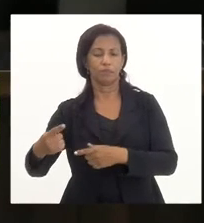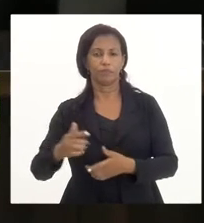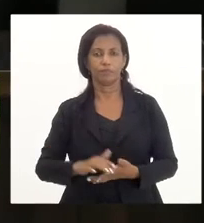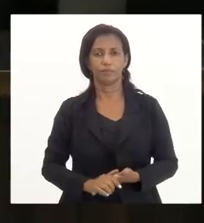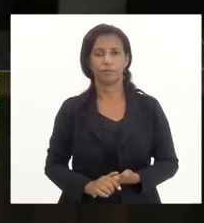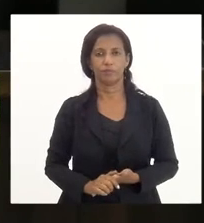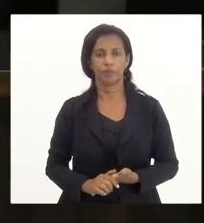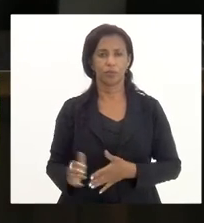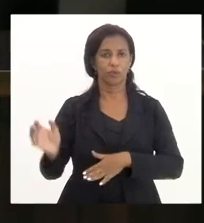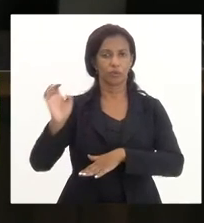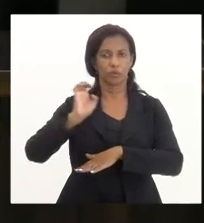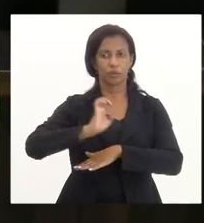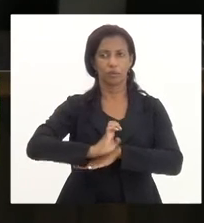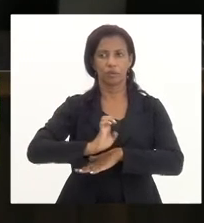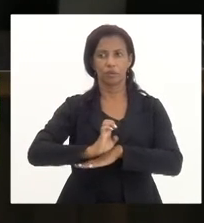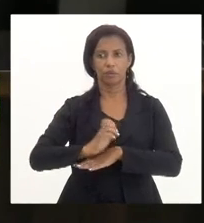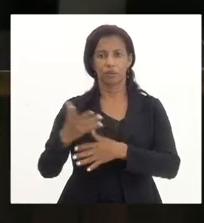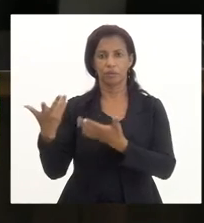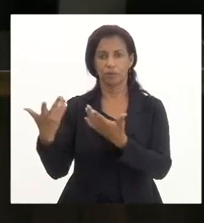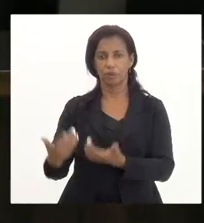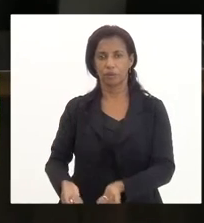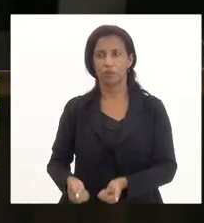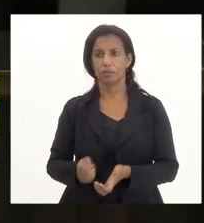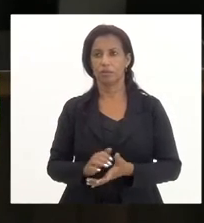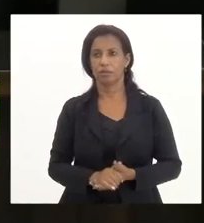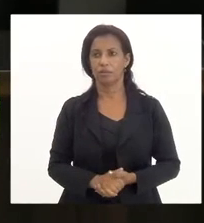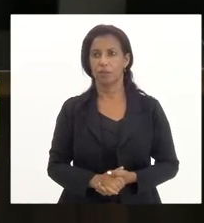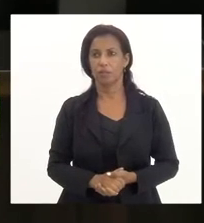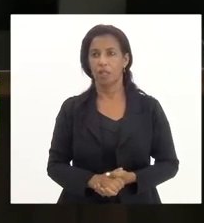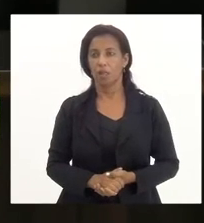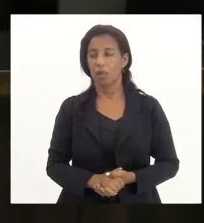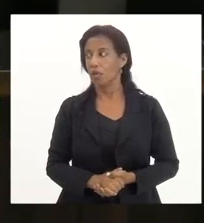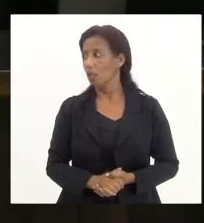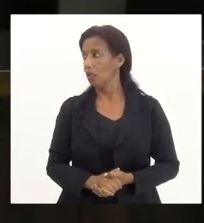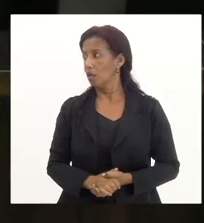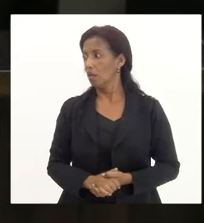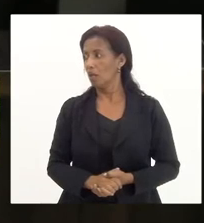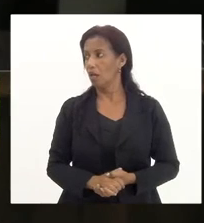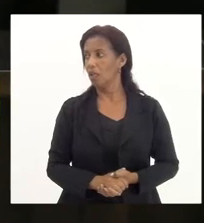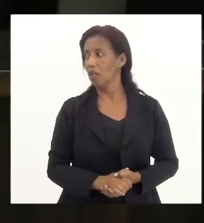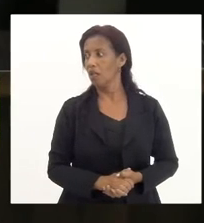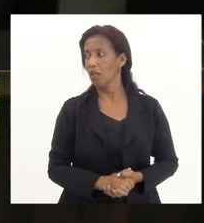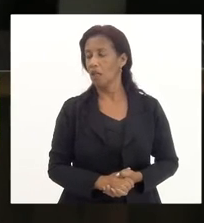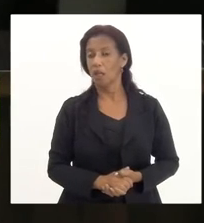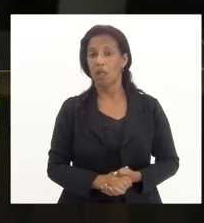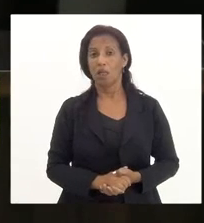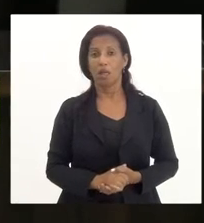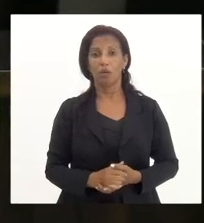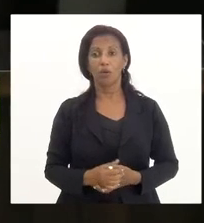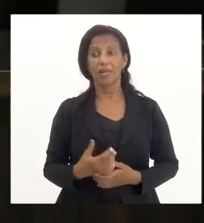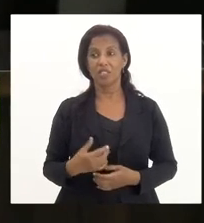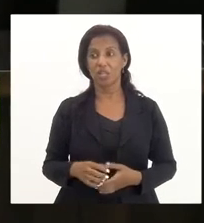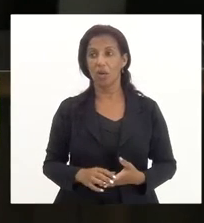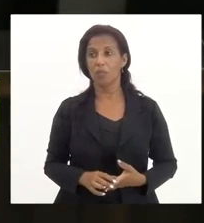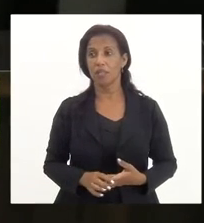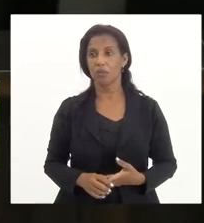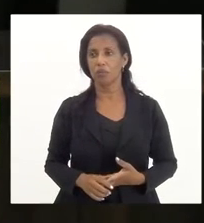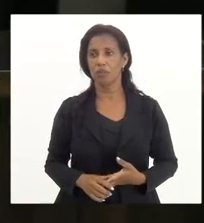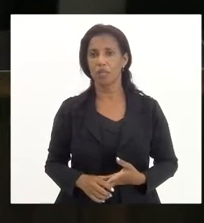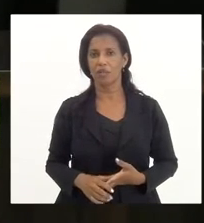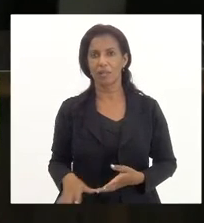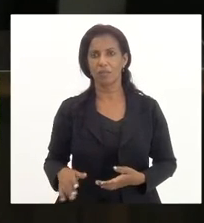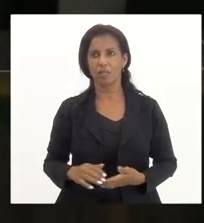o estado ser aceito no novo regime de recuperação fiscal Estou começando audiência